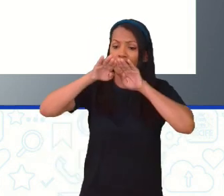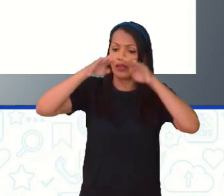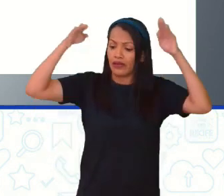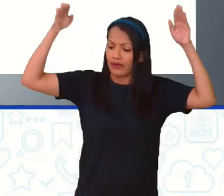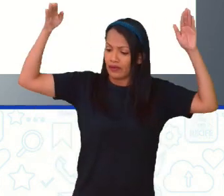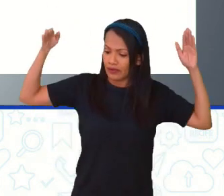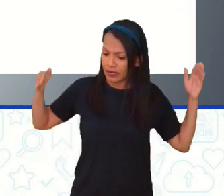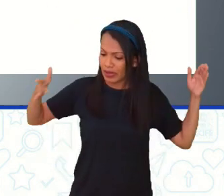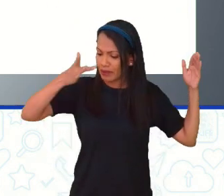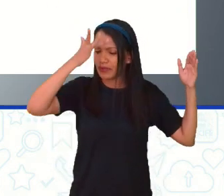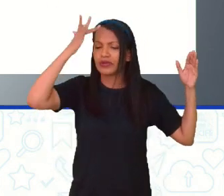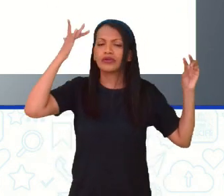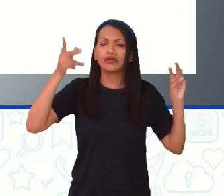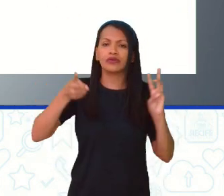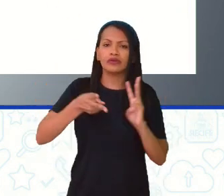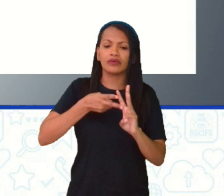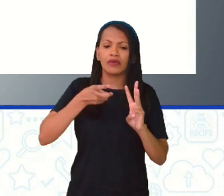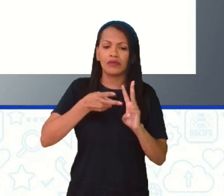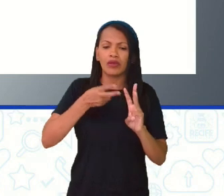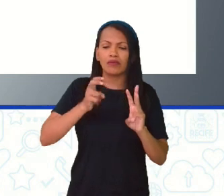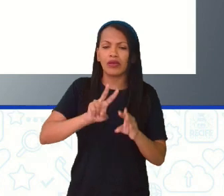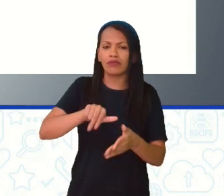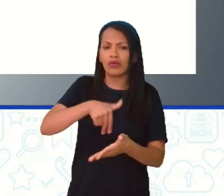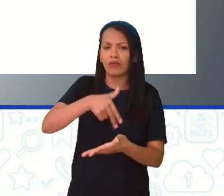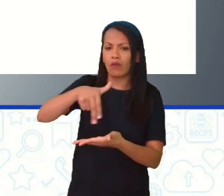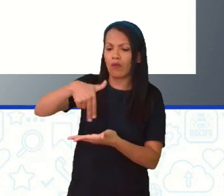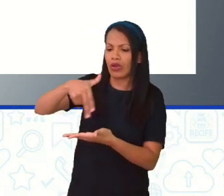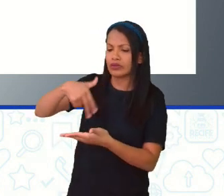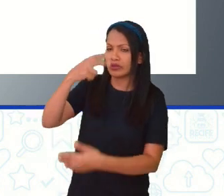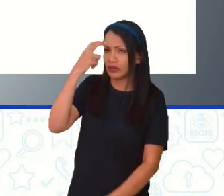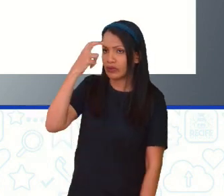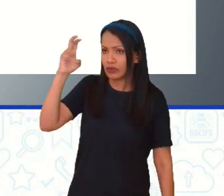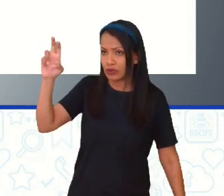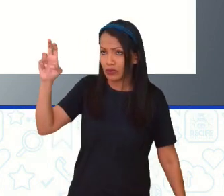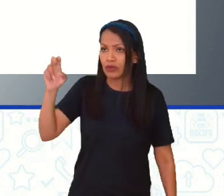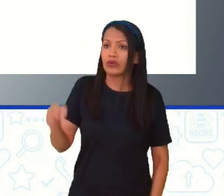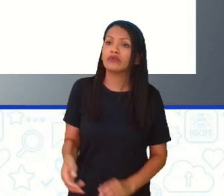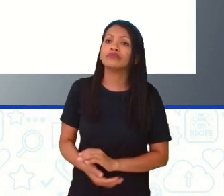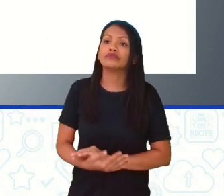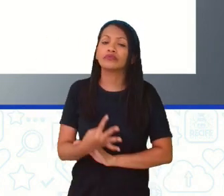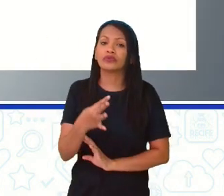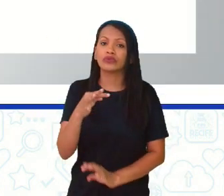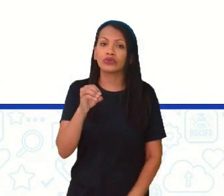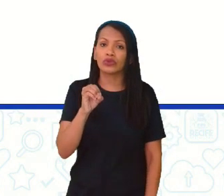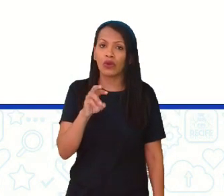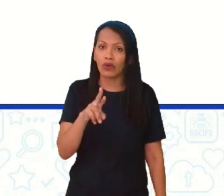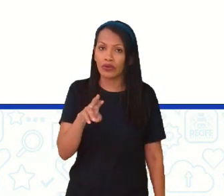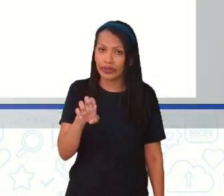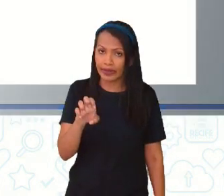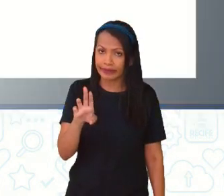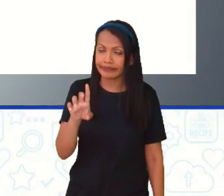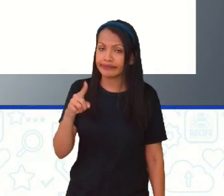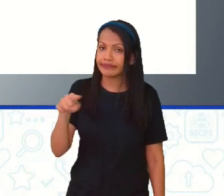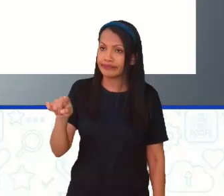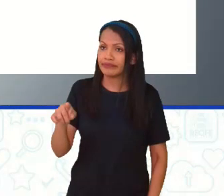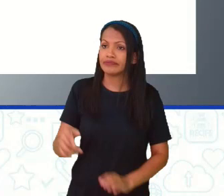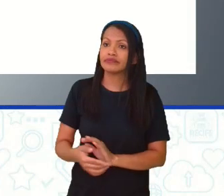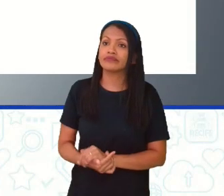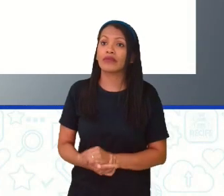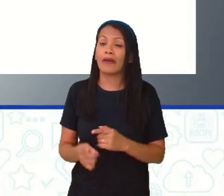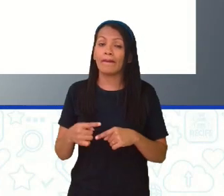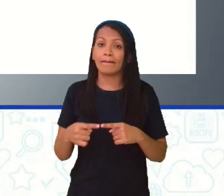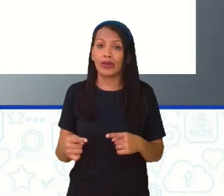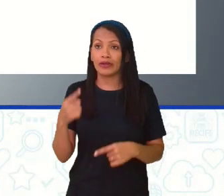aí numa evolução de uma dança cultural, mais popularmente chamada também como toré. Tá? Mas, ó,